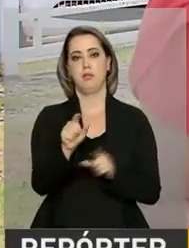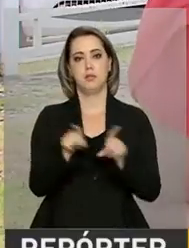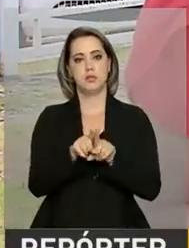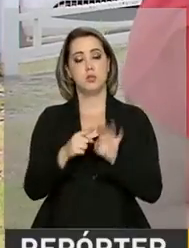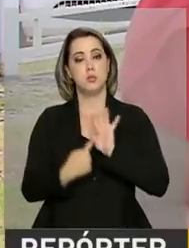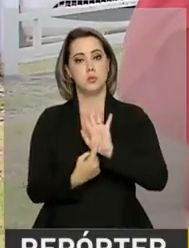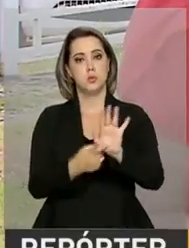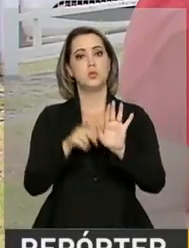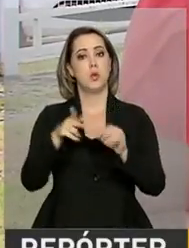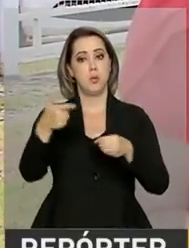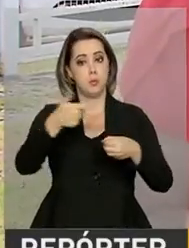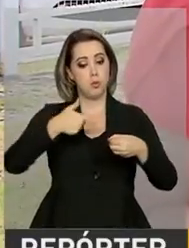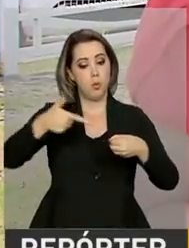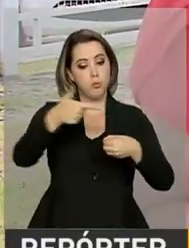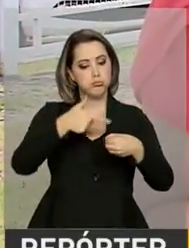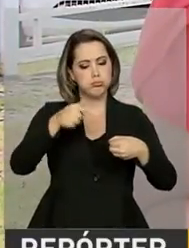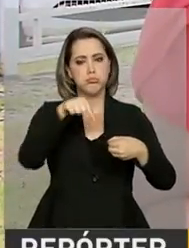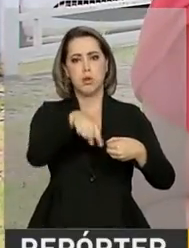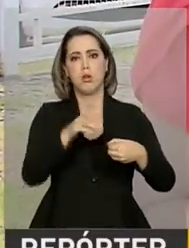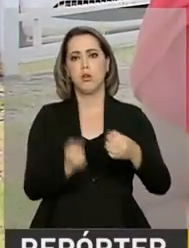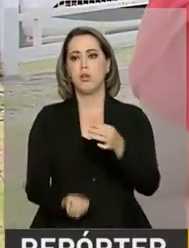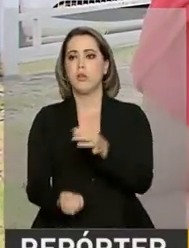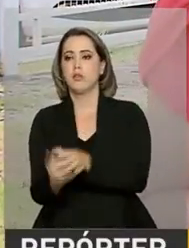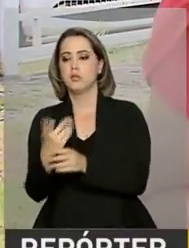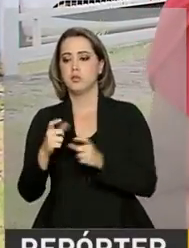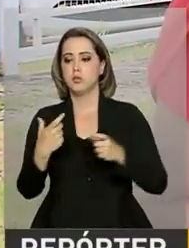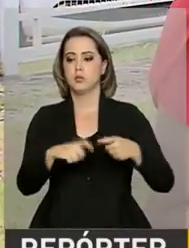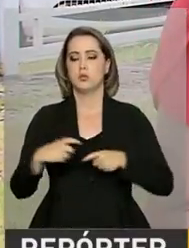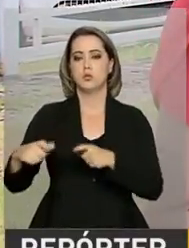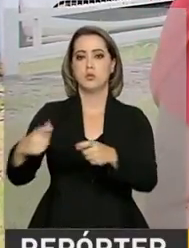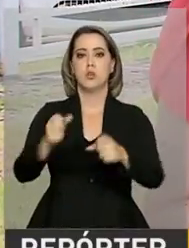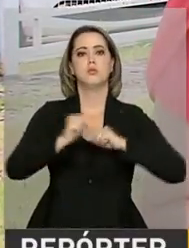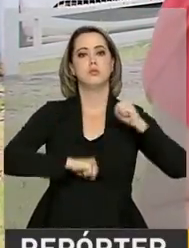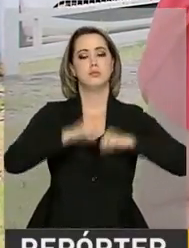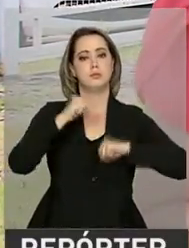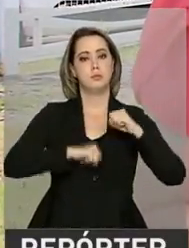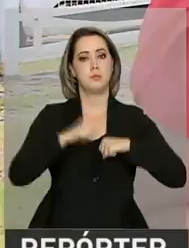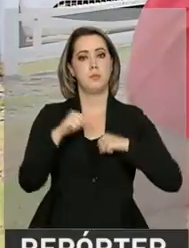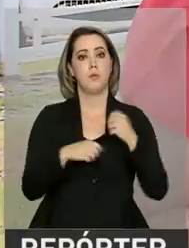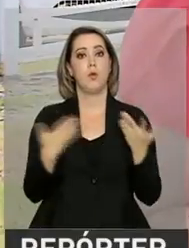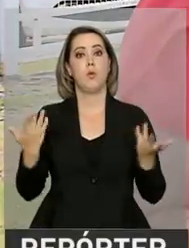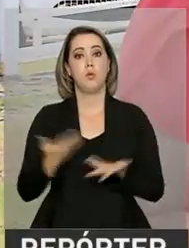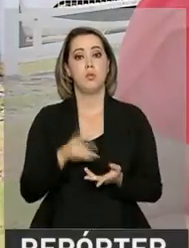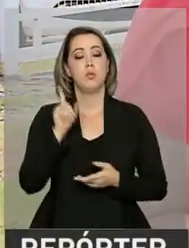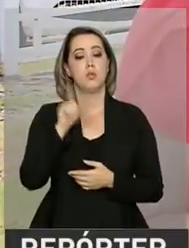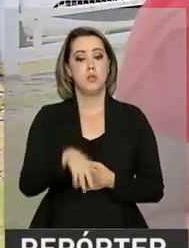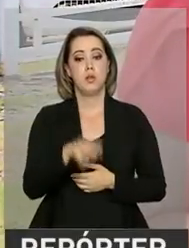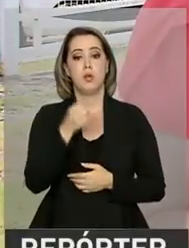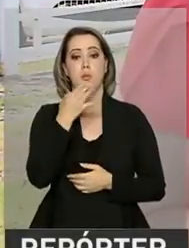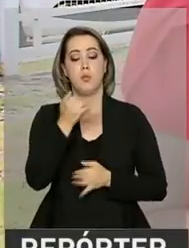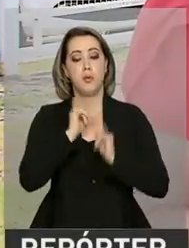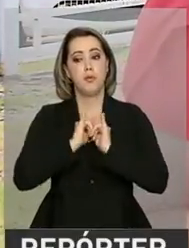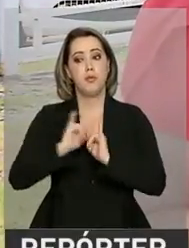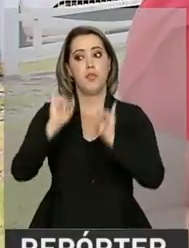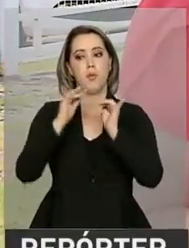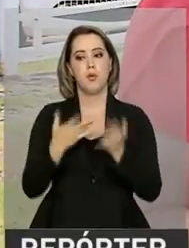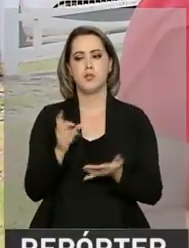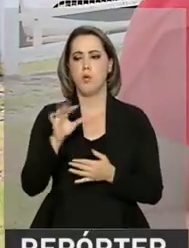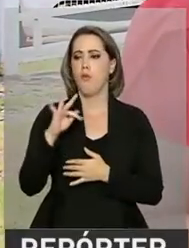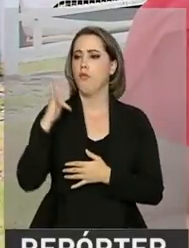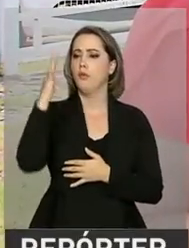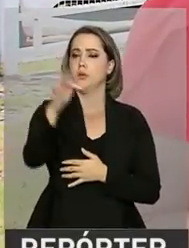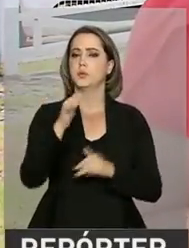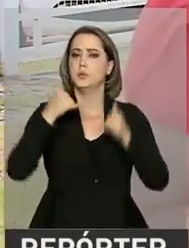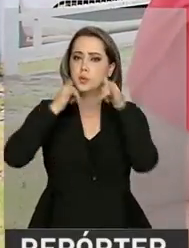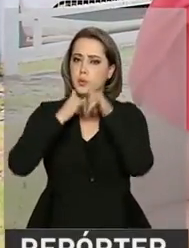biocombustíveis a partir de microalgas cultivadas em resíduos agroindustriais, o que acaba sendo uma boa notícia não só para o futuro